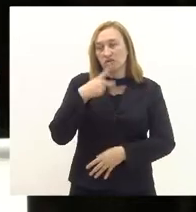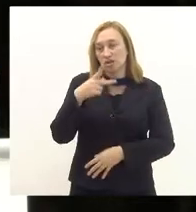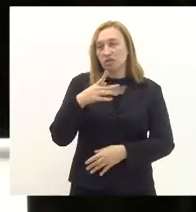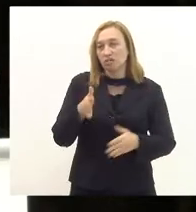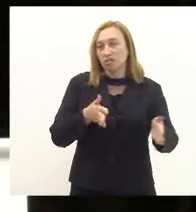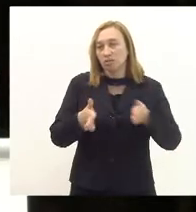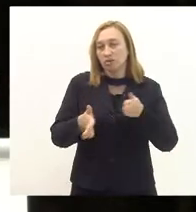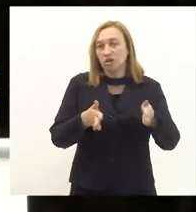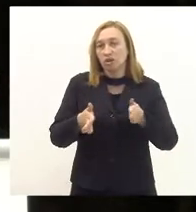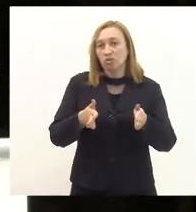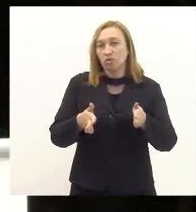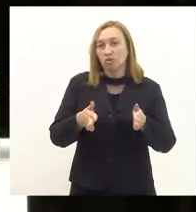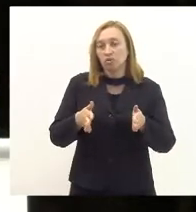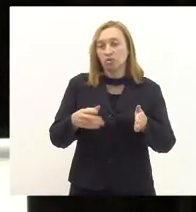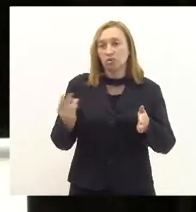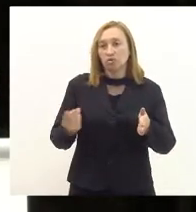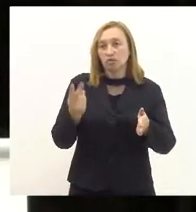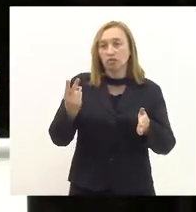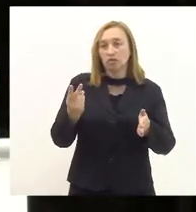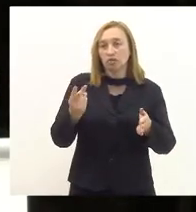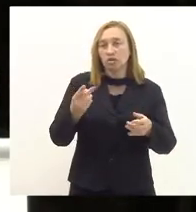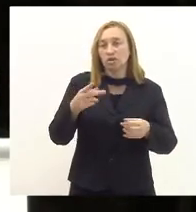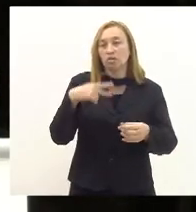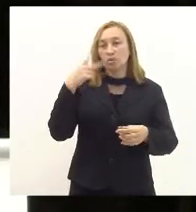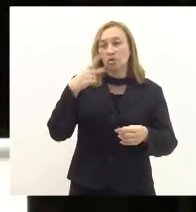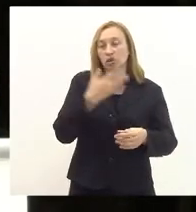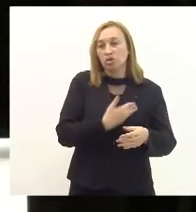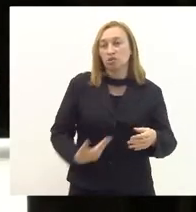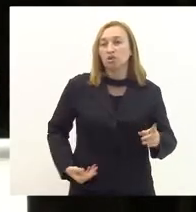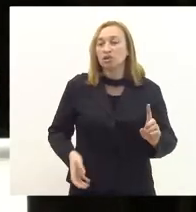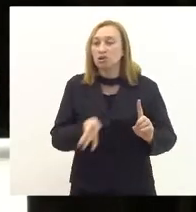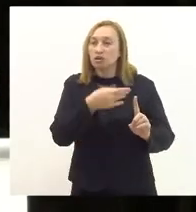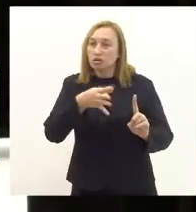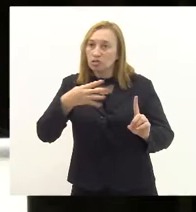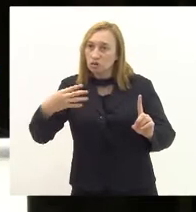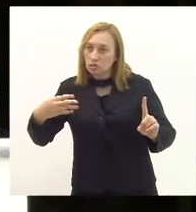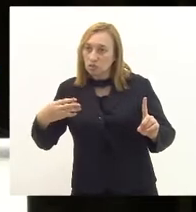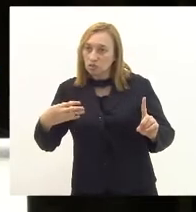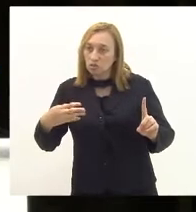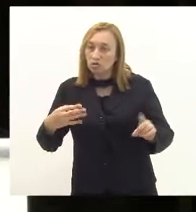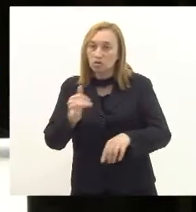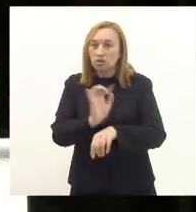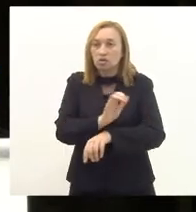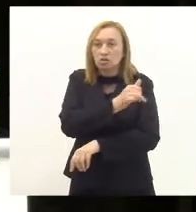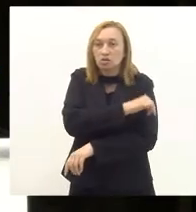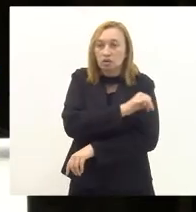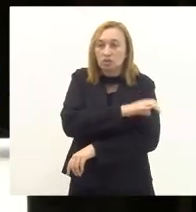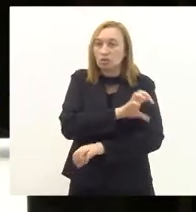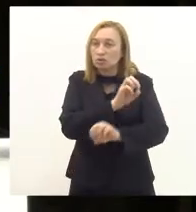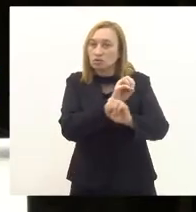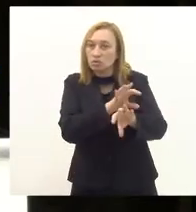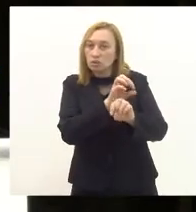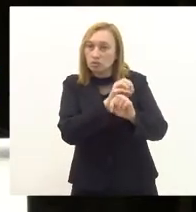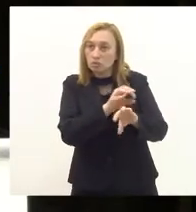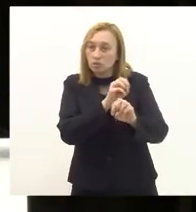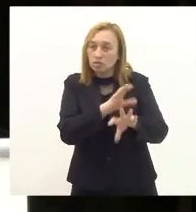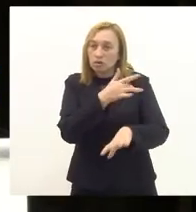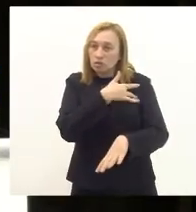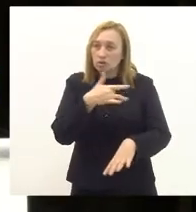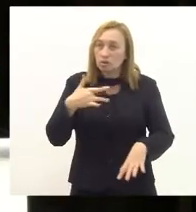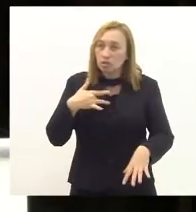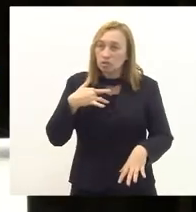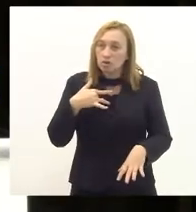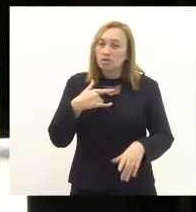período de ouro da política pública LGBTI no Estado do Rio de Janeiro, na educação, na